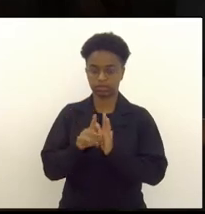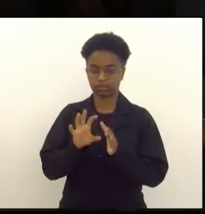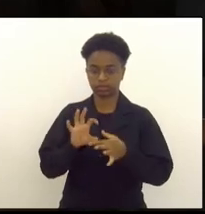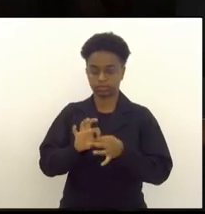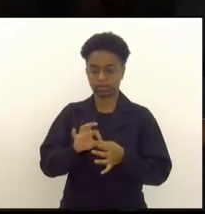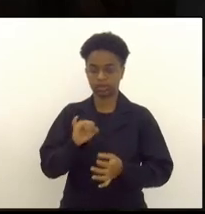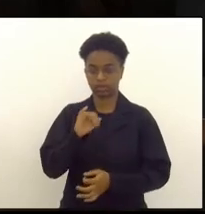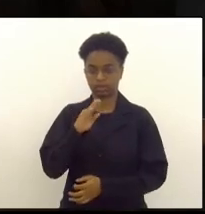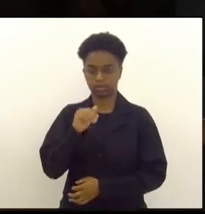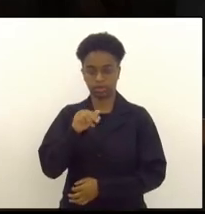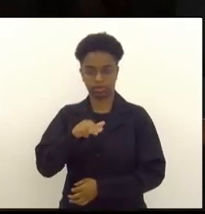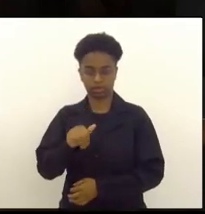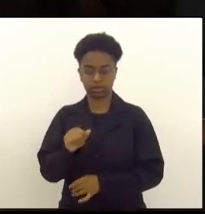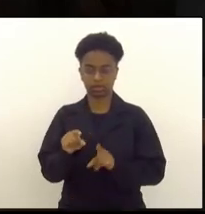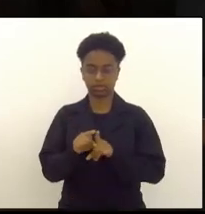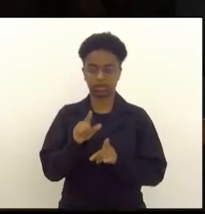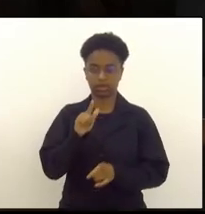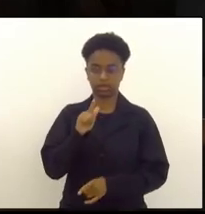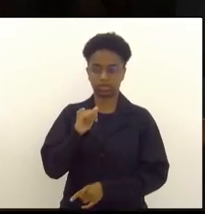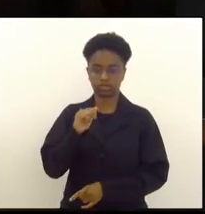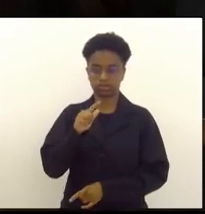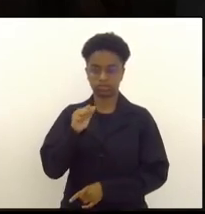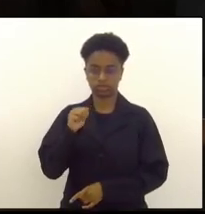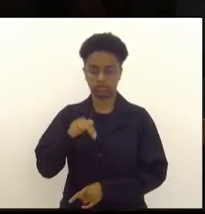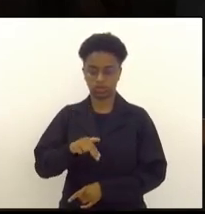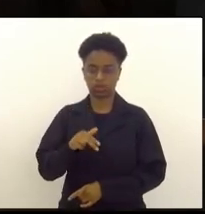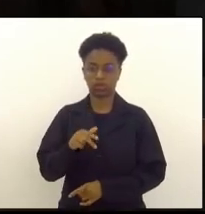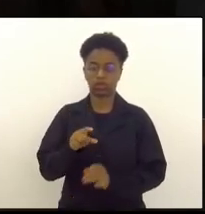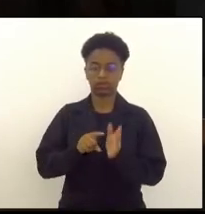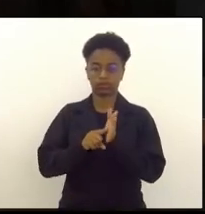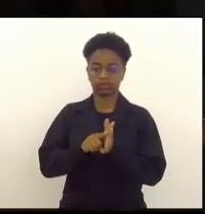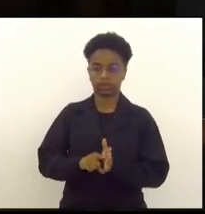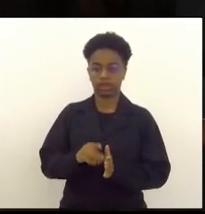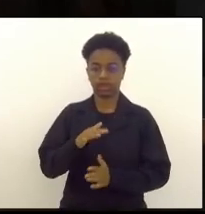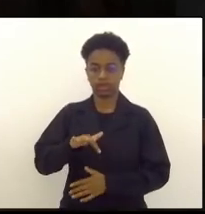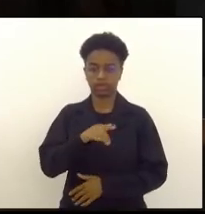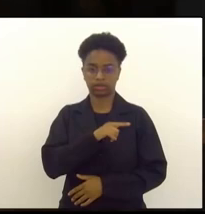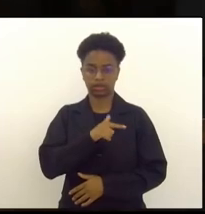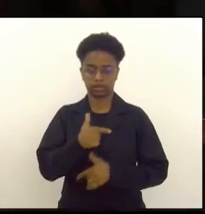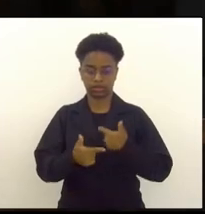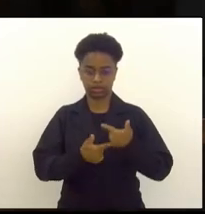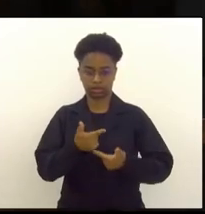Doutor Gilson César Braga Lucas, auditor fiscal do trabalho.